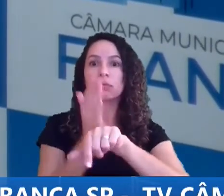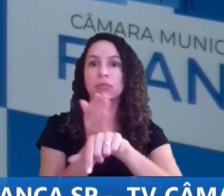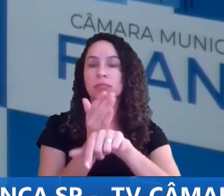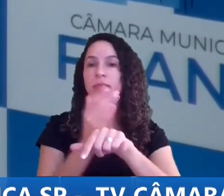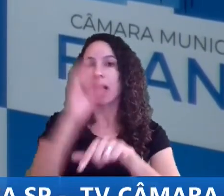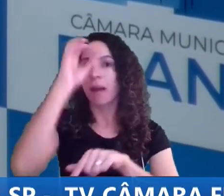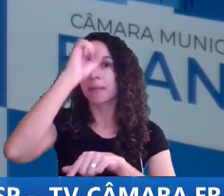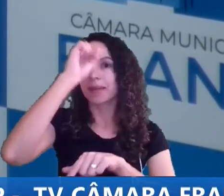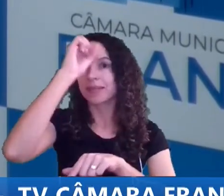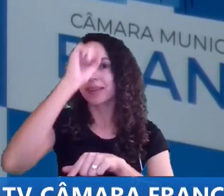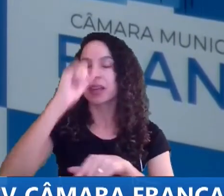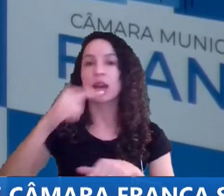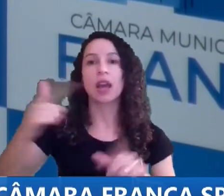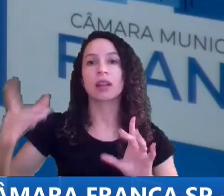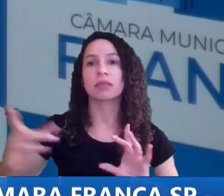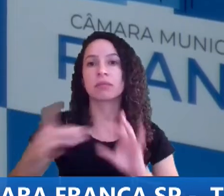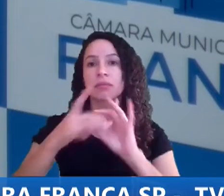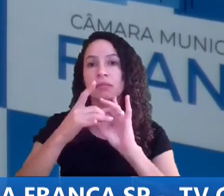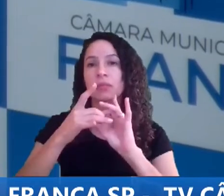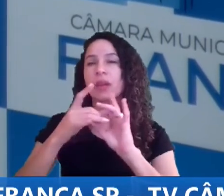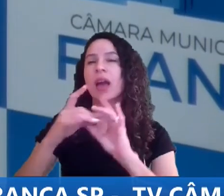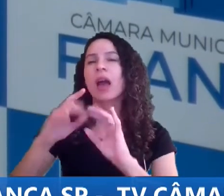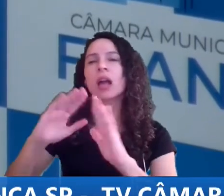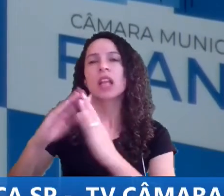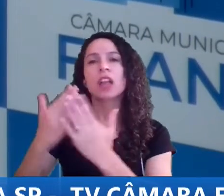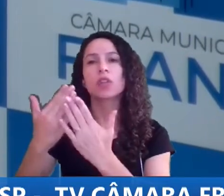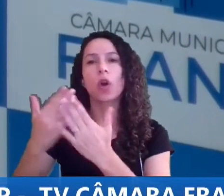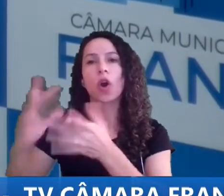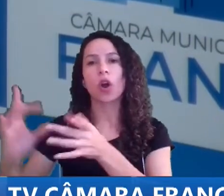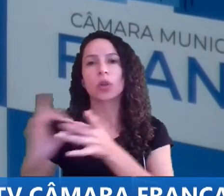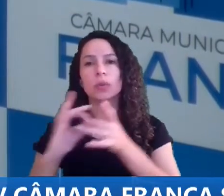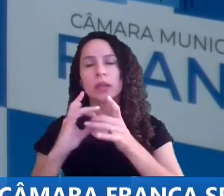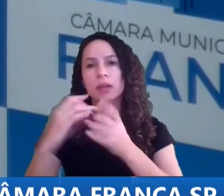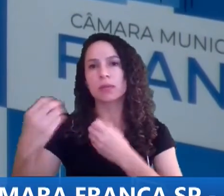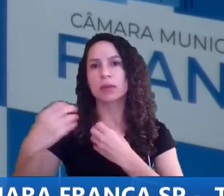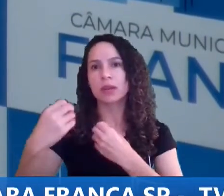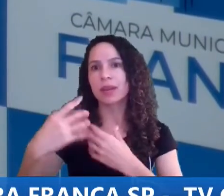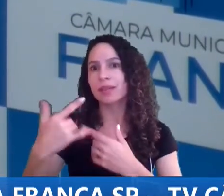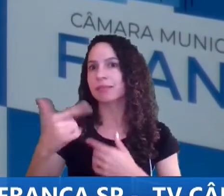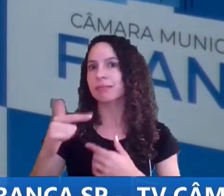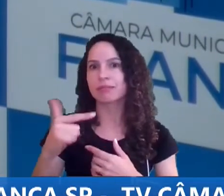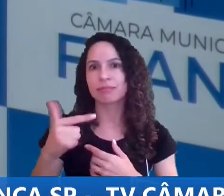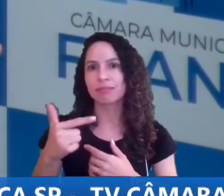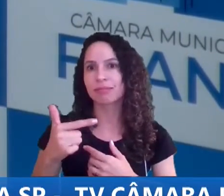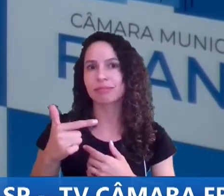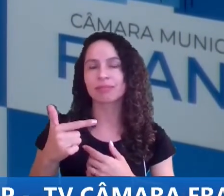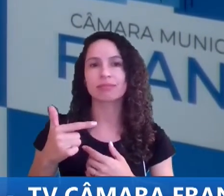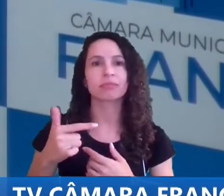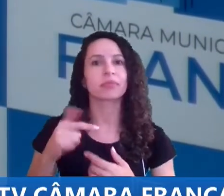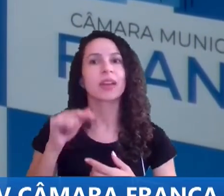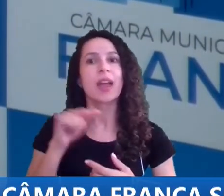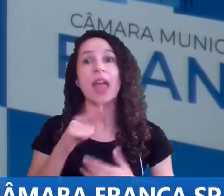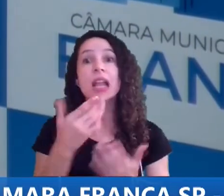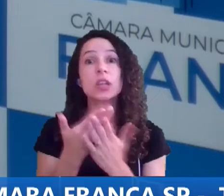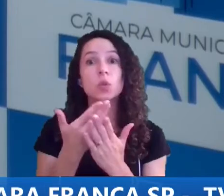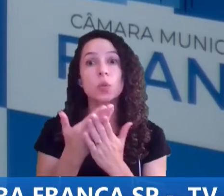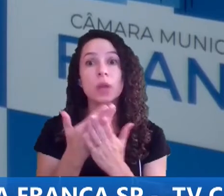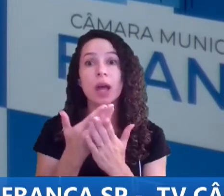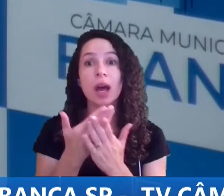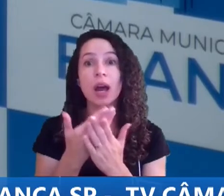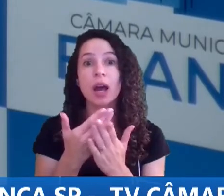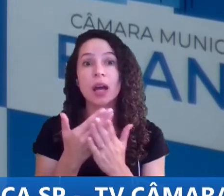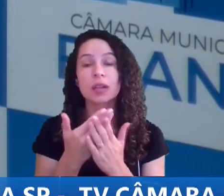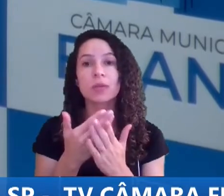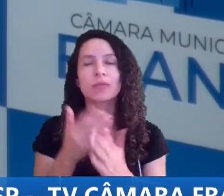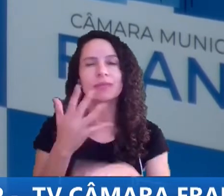está vinculado a uma escola de aprendizagem, ele não está estudando, né, que para ser aprendiz